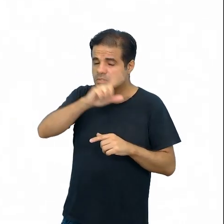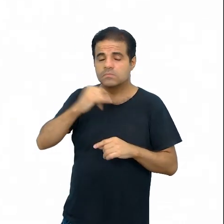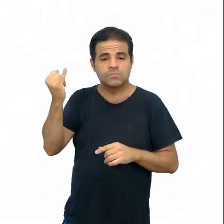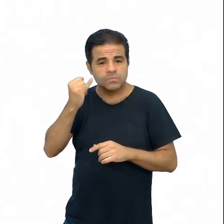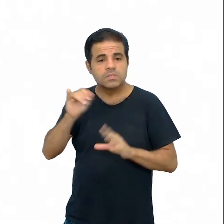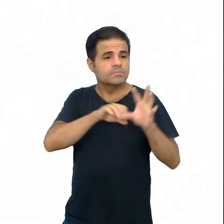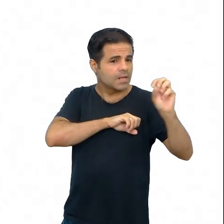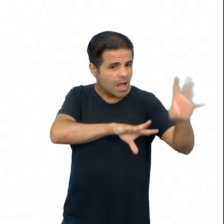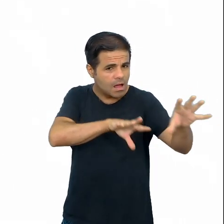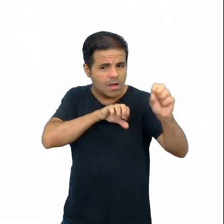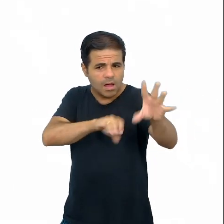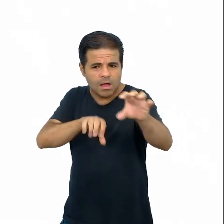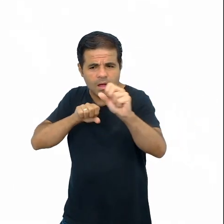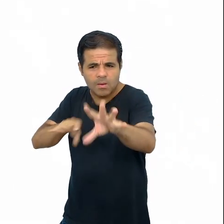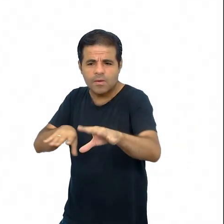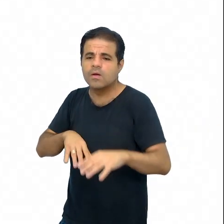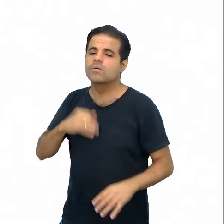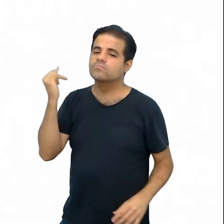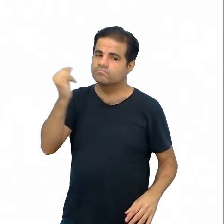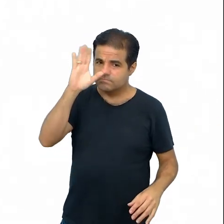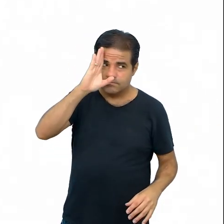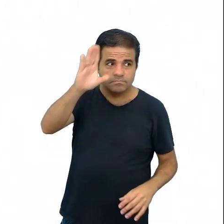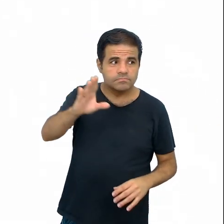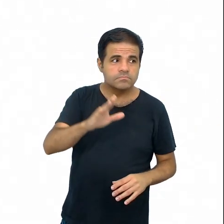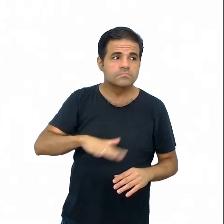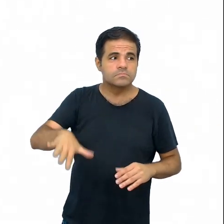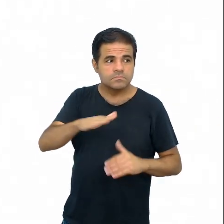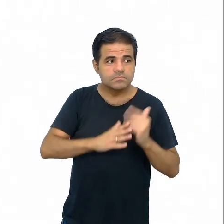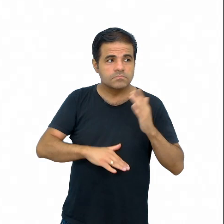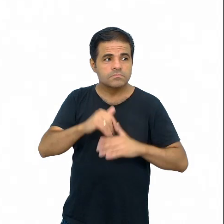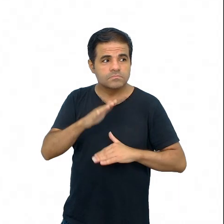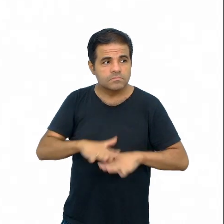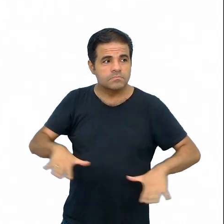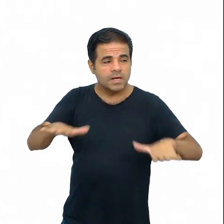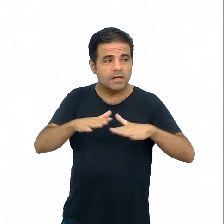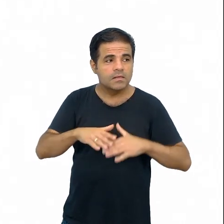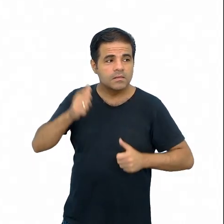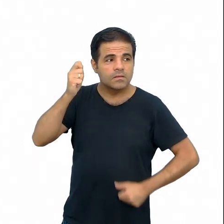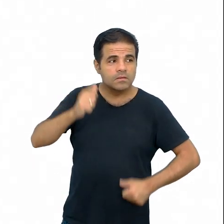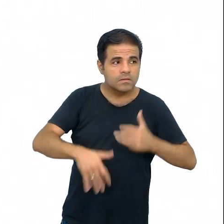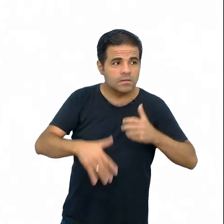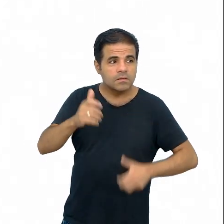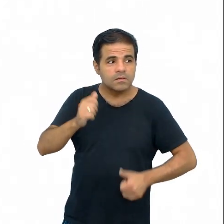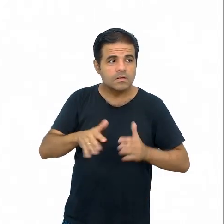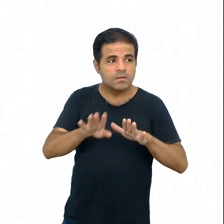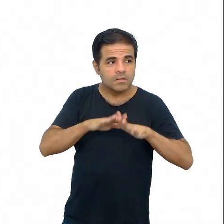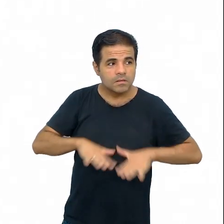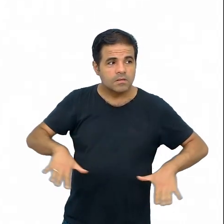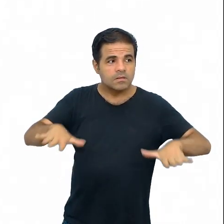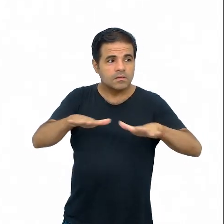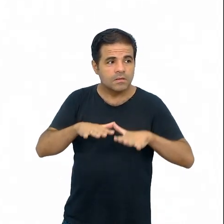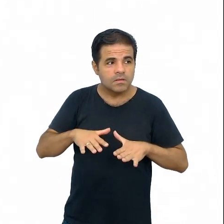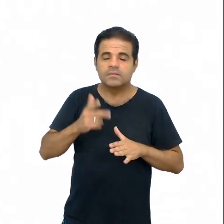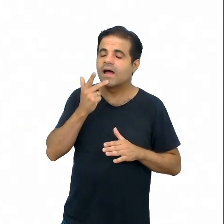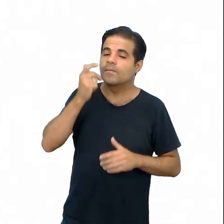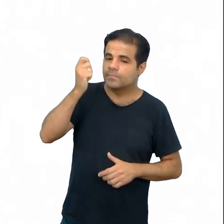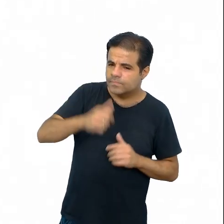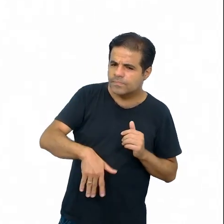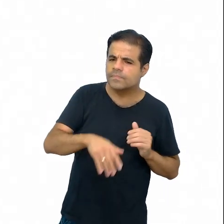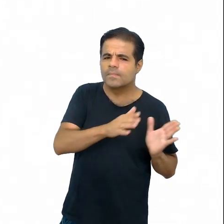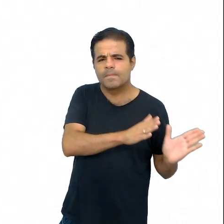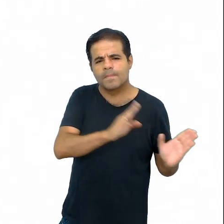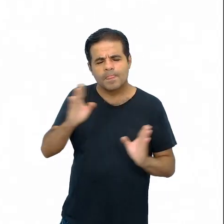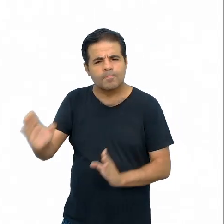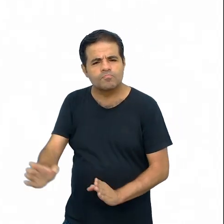ser ensinado aos estudantes, principalmente respeitado, né, a questão do não preconceito linguístico, né?